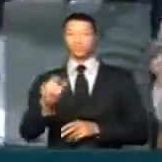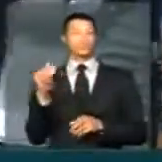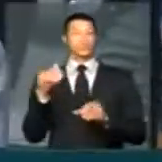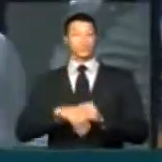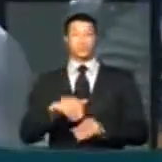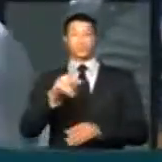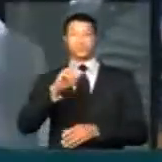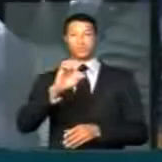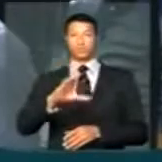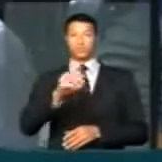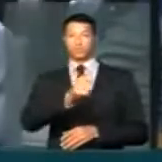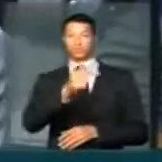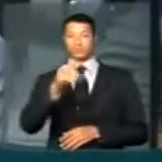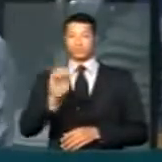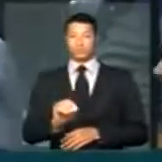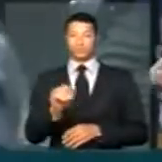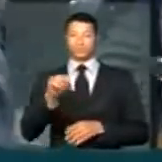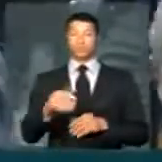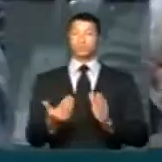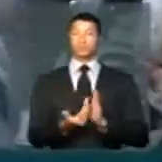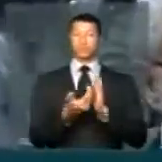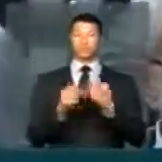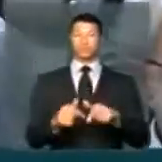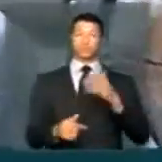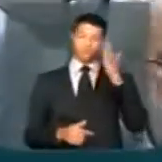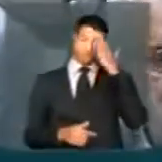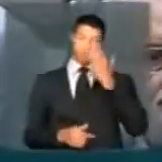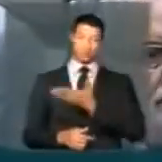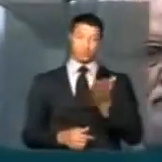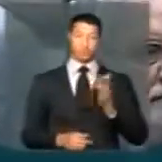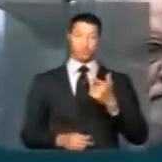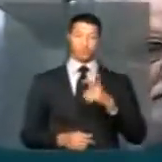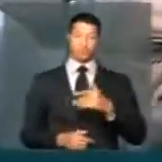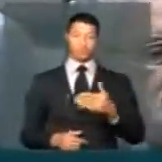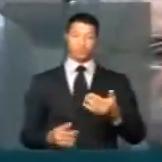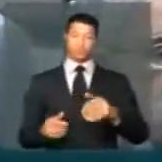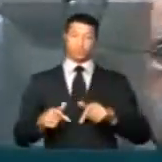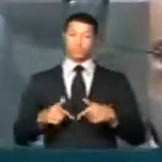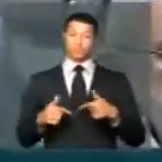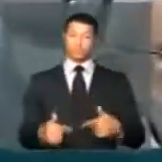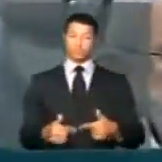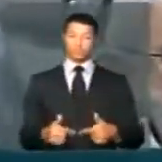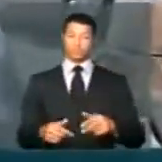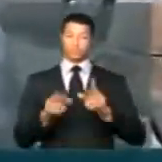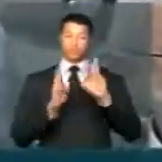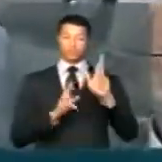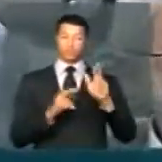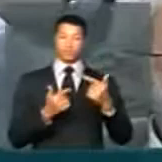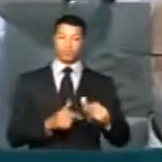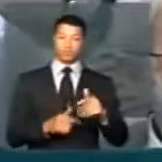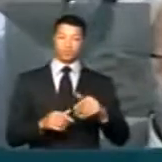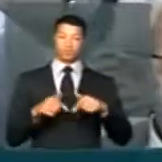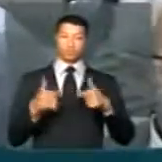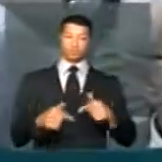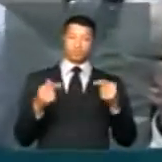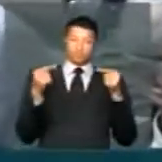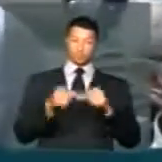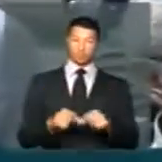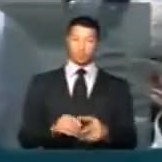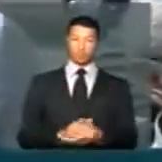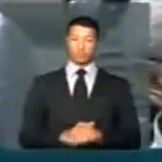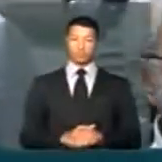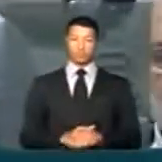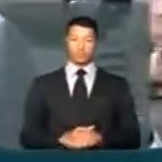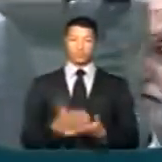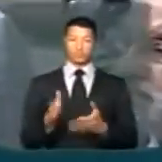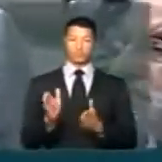votar a PEC 770 aqui nesta casa. Sei que Vossa Excelência não mediu esforços, os líderes ontem, todos eles concordaram. Quero aqui